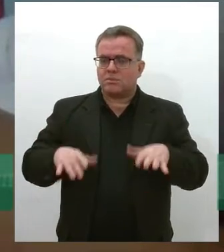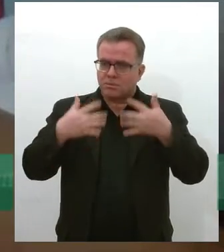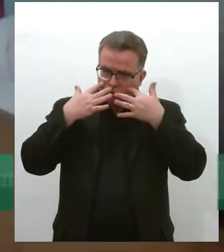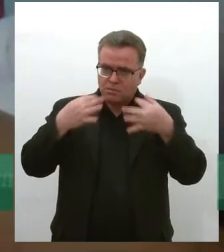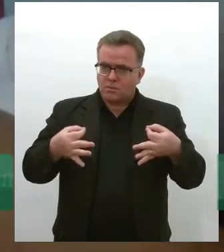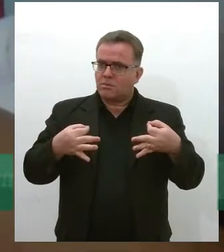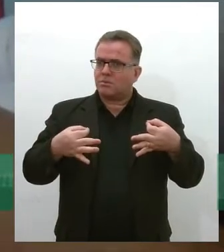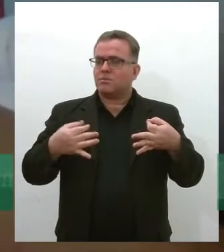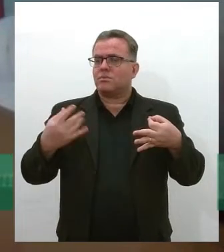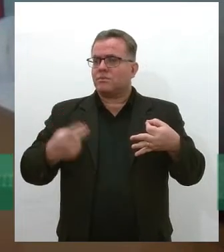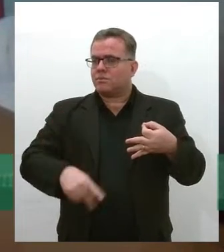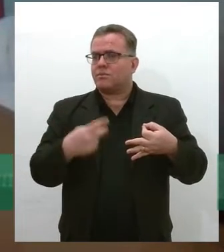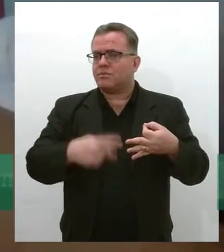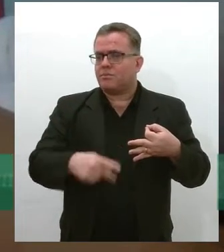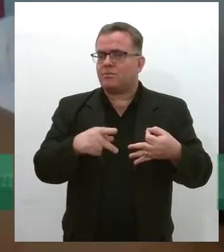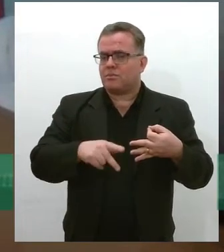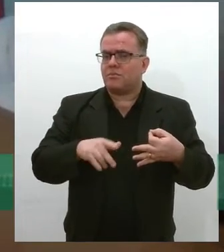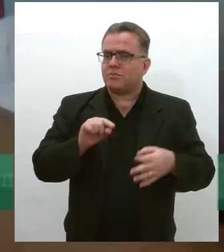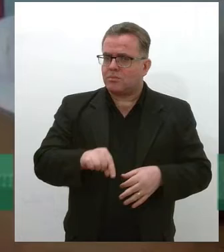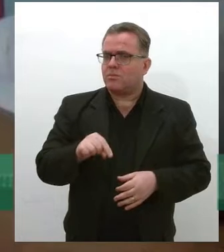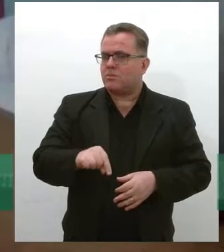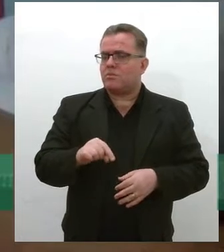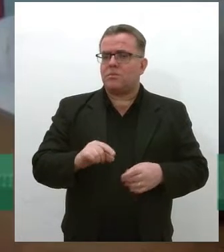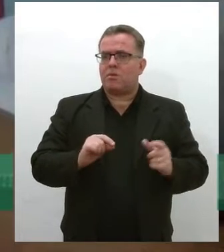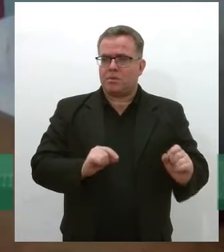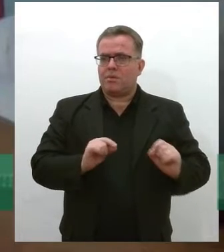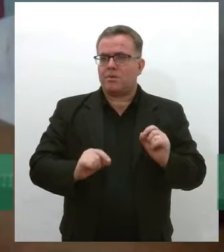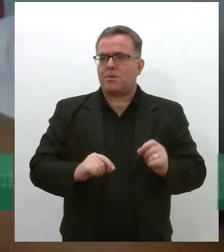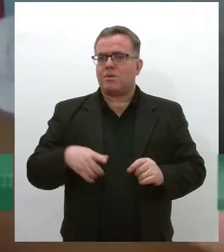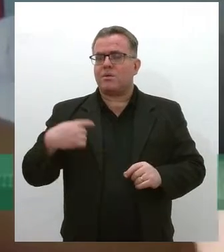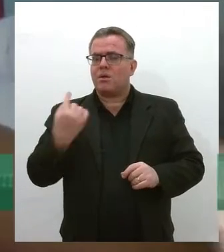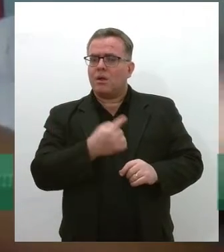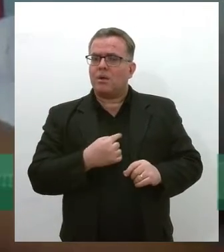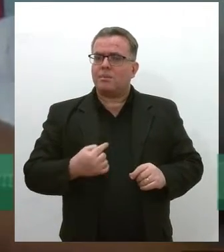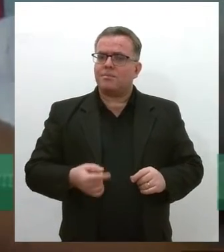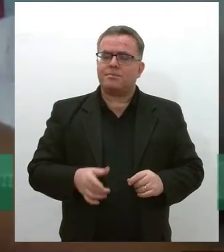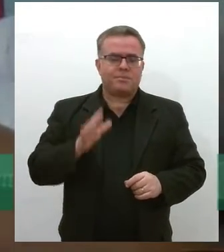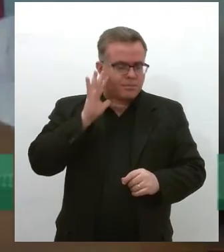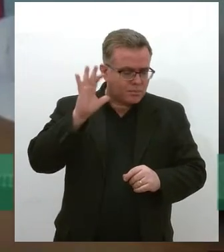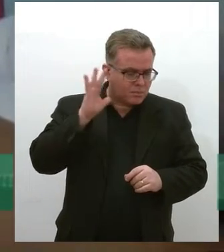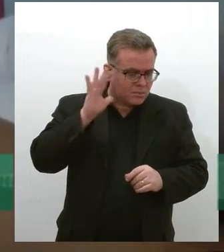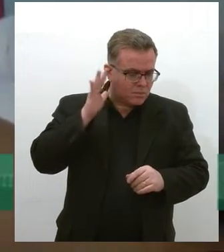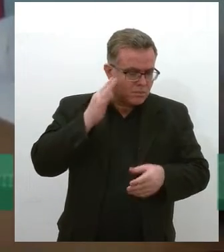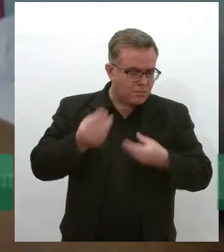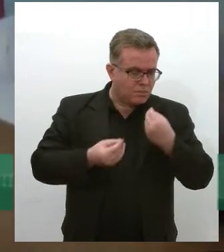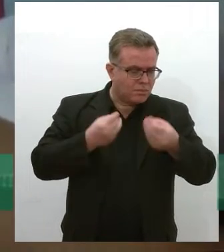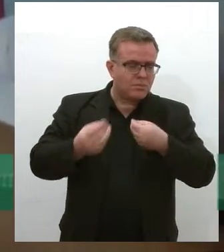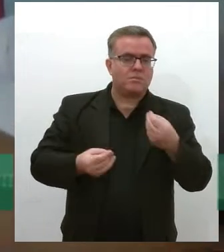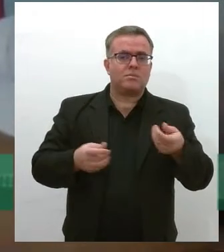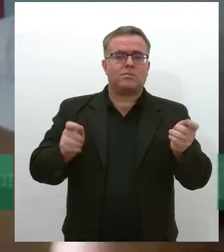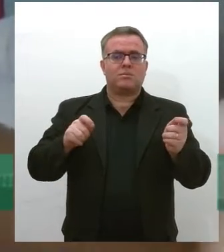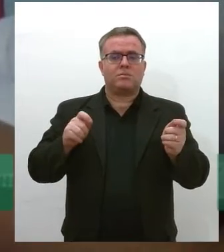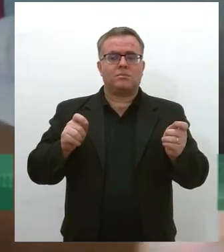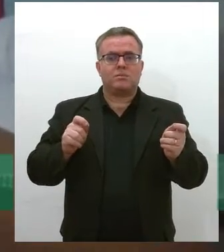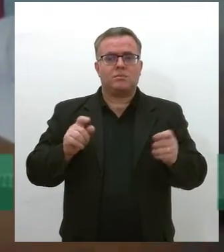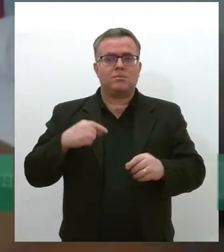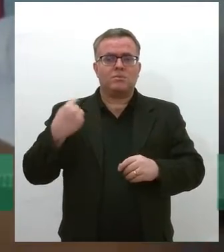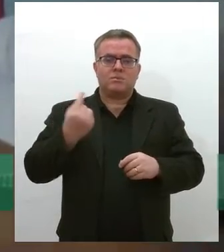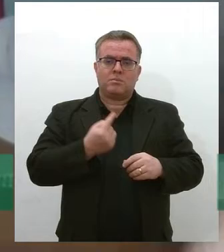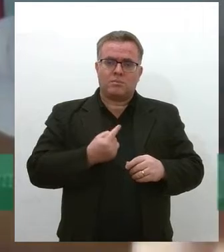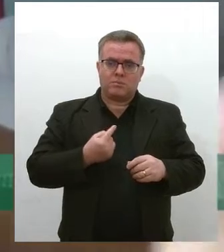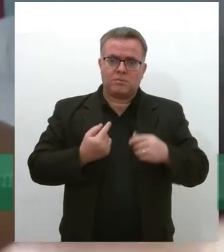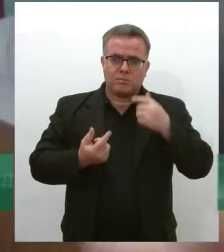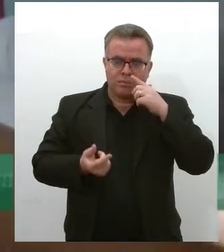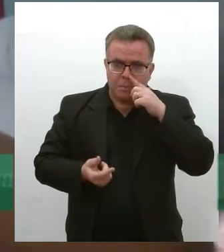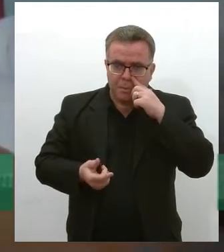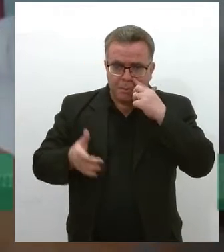mais regional, tem que ser pensado de forma interna, sim, para a gente até poder visualizar de como dessas